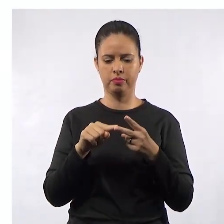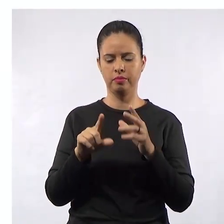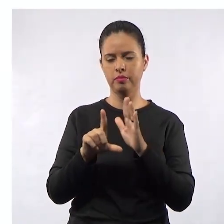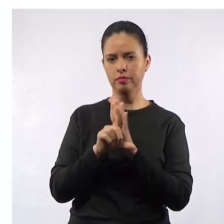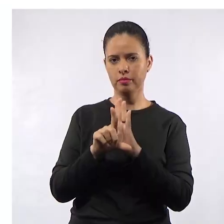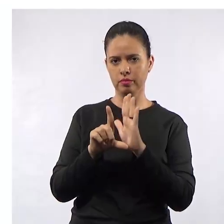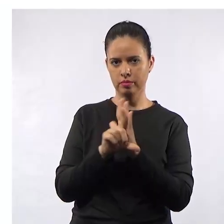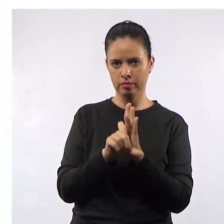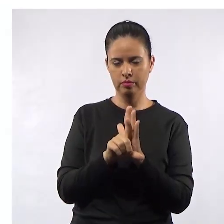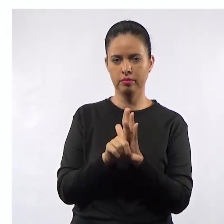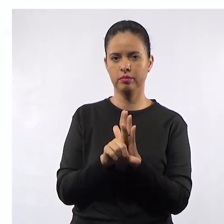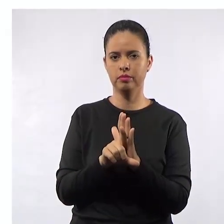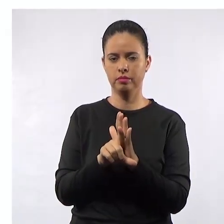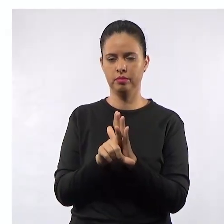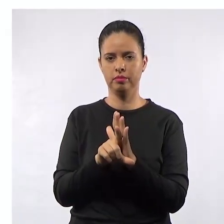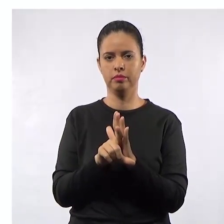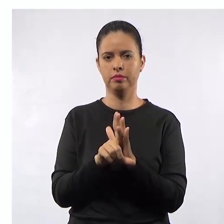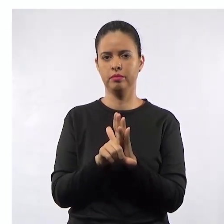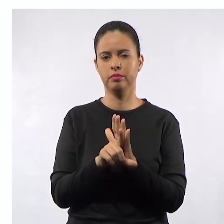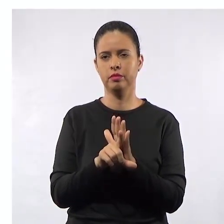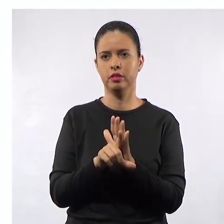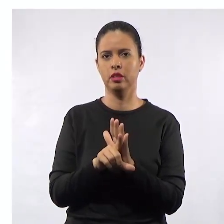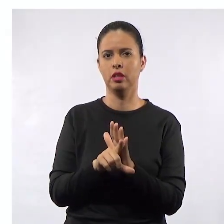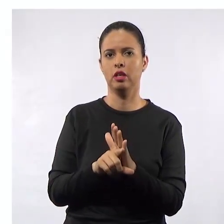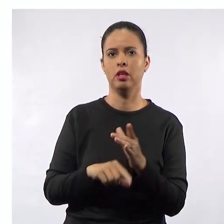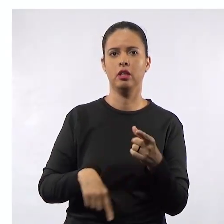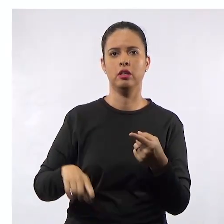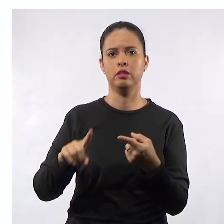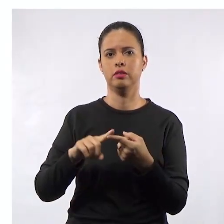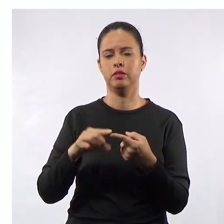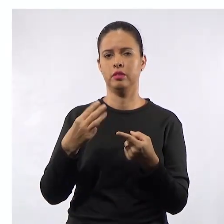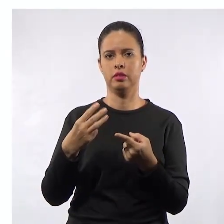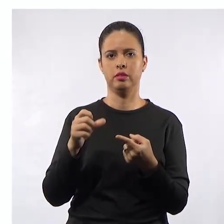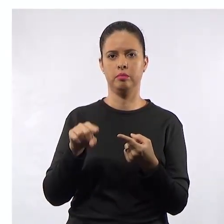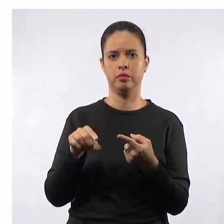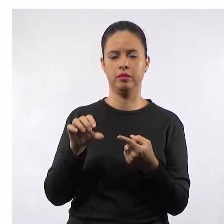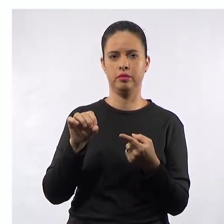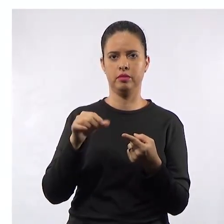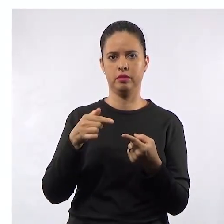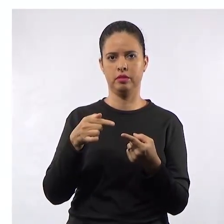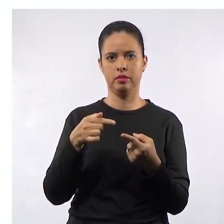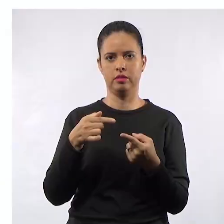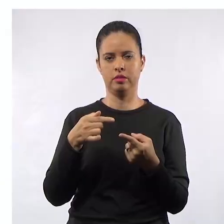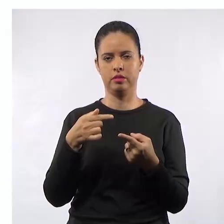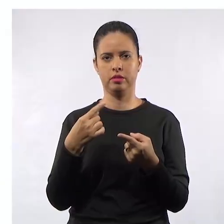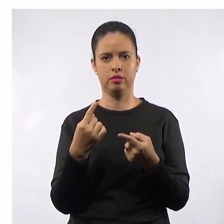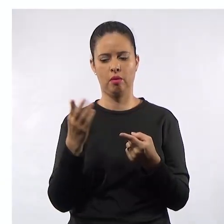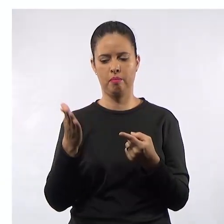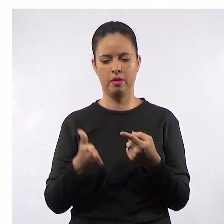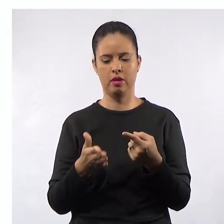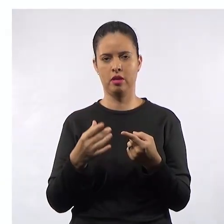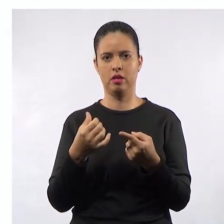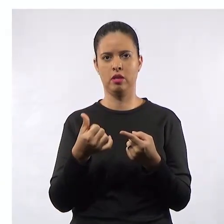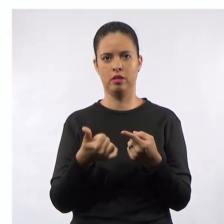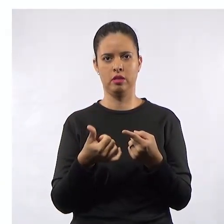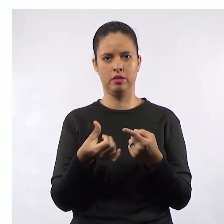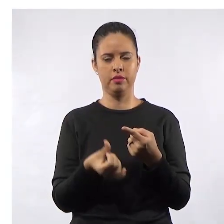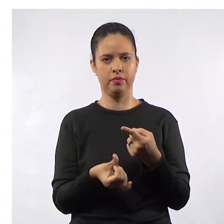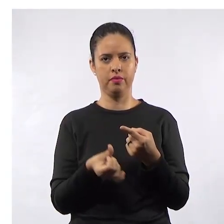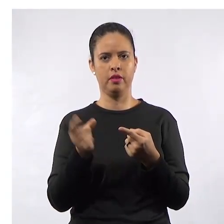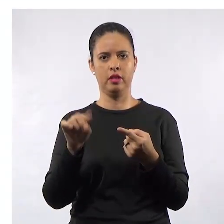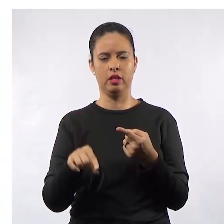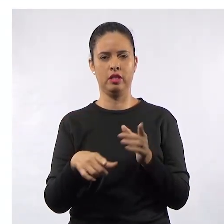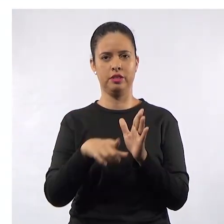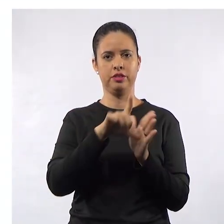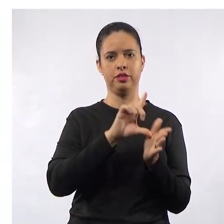2 leis, tá? Olha só, era a Lei 3.071 lá de 1916, que é o